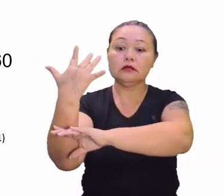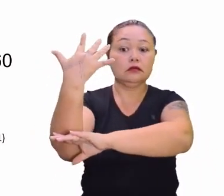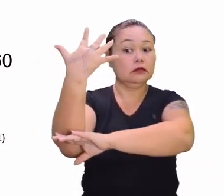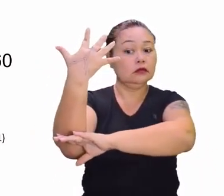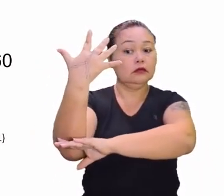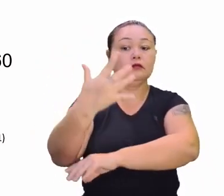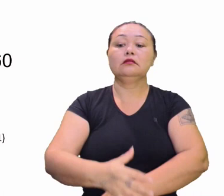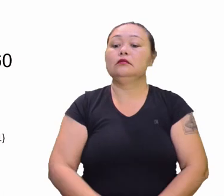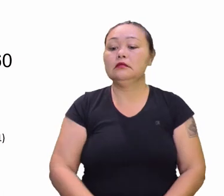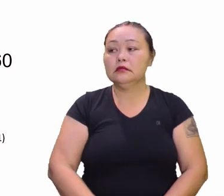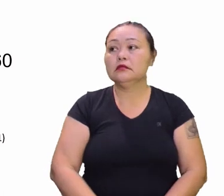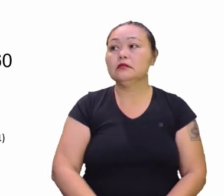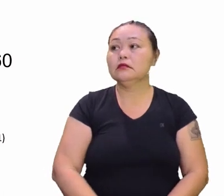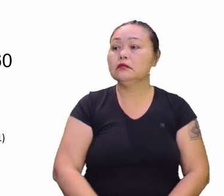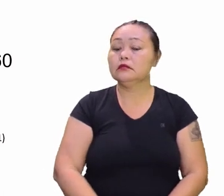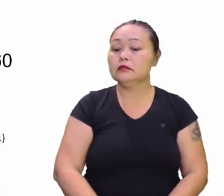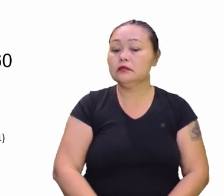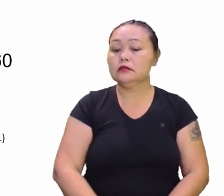ambiental.